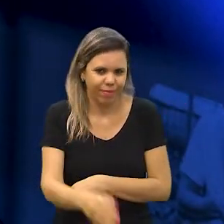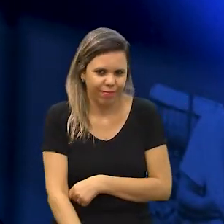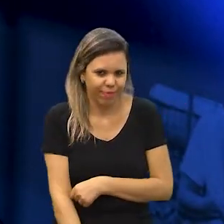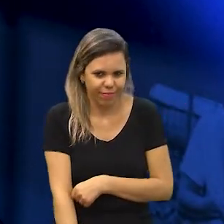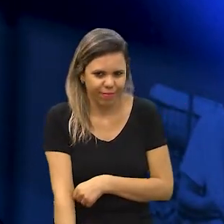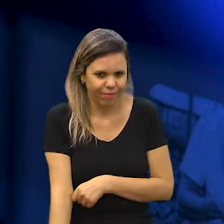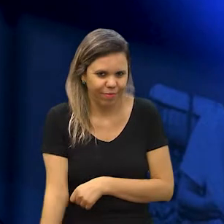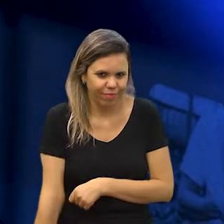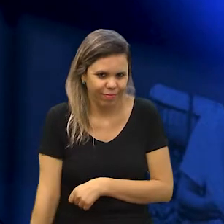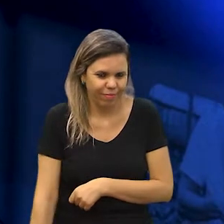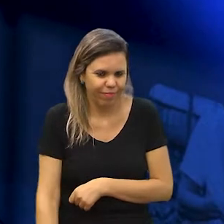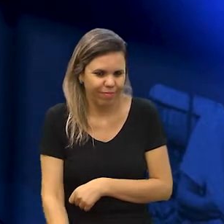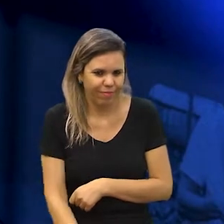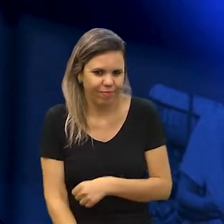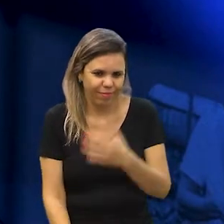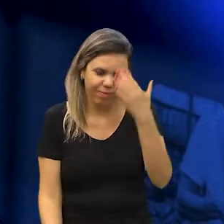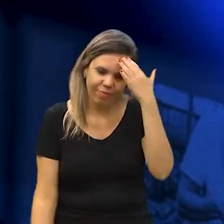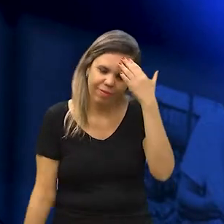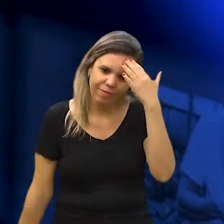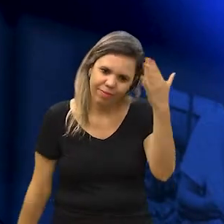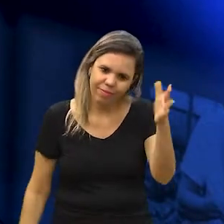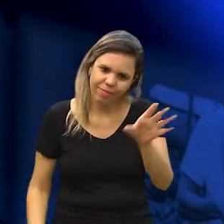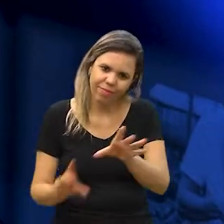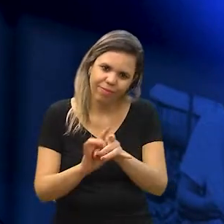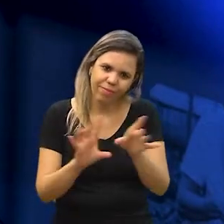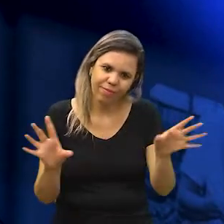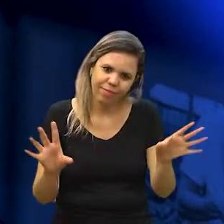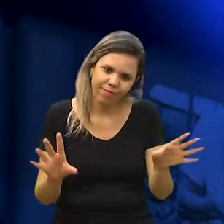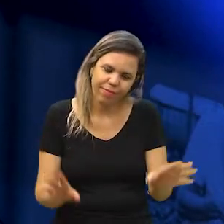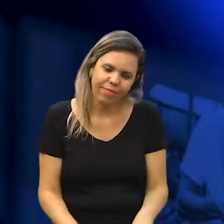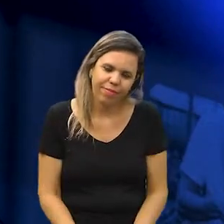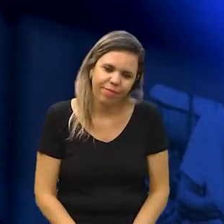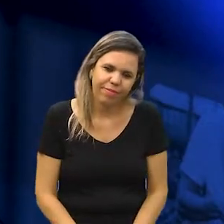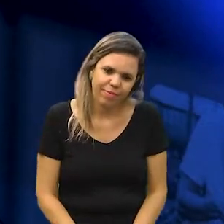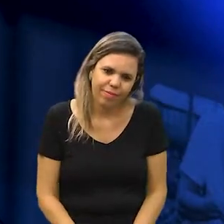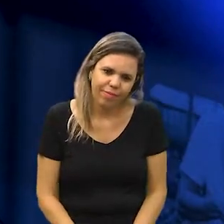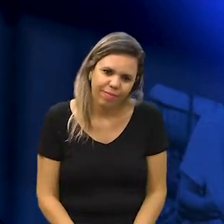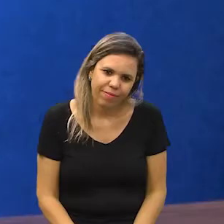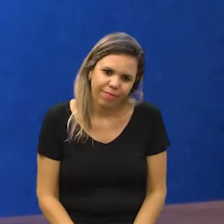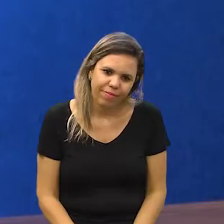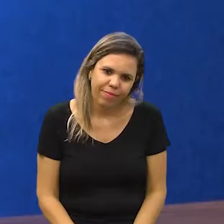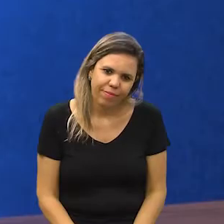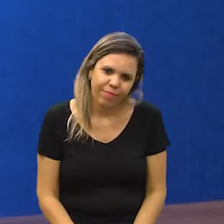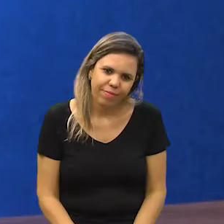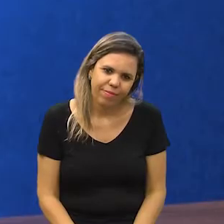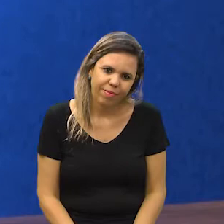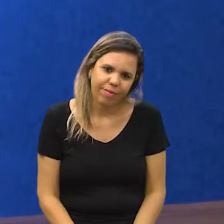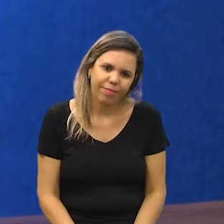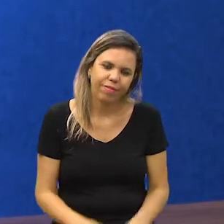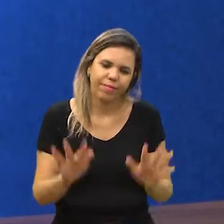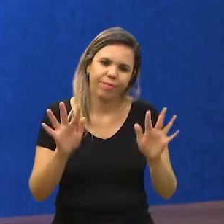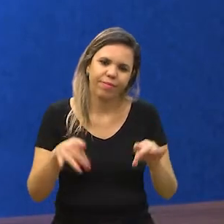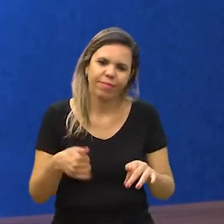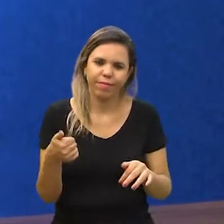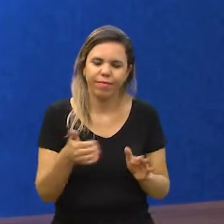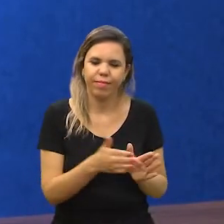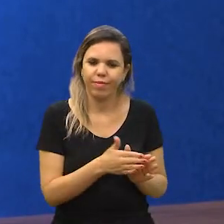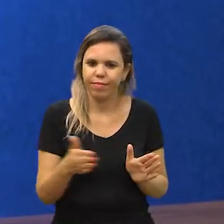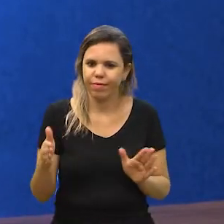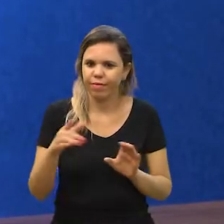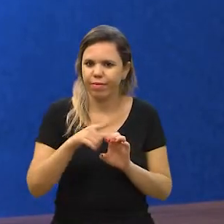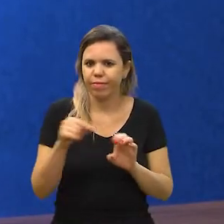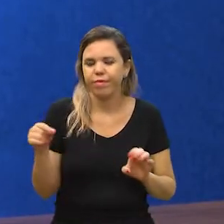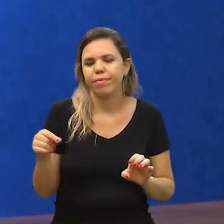oportunidade. Eu que agradeço e eu estou à disposição, gente. Muito obrigada, viu? E assim a gente encerra o primeiro bloco do